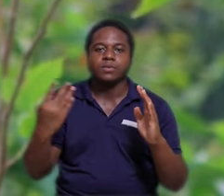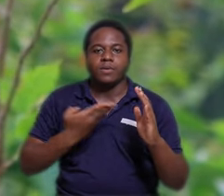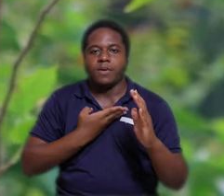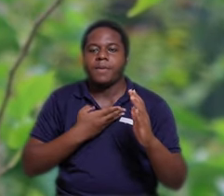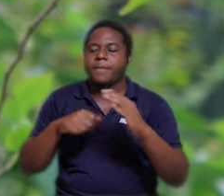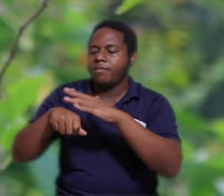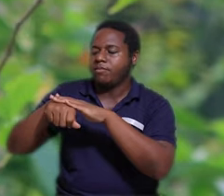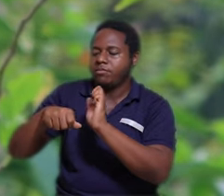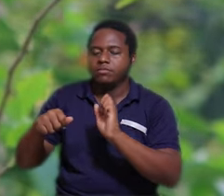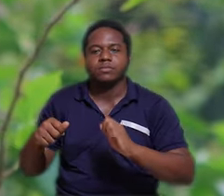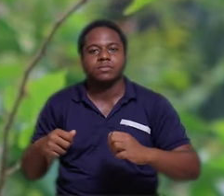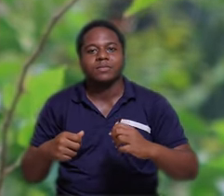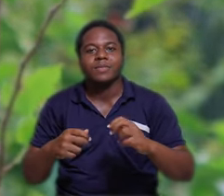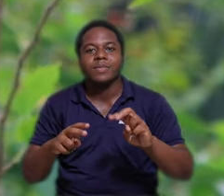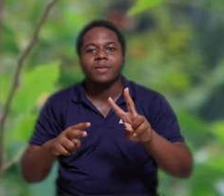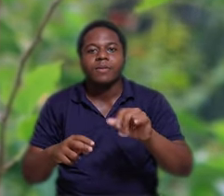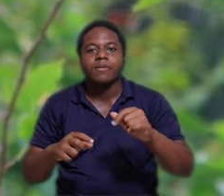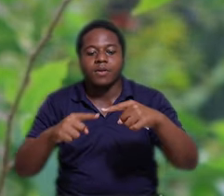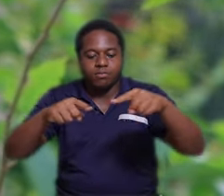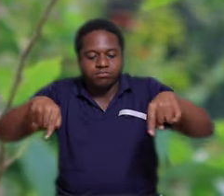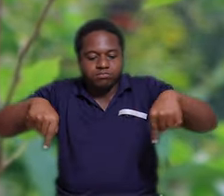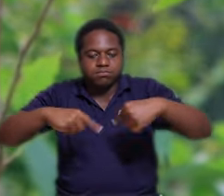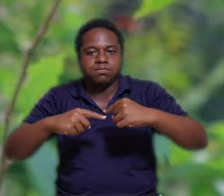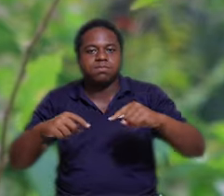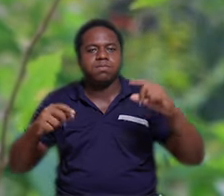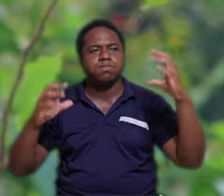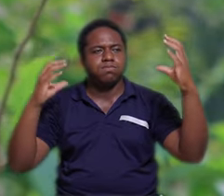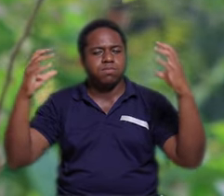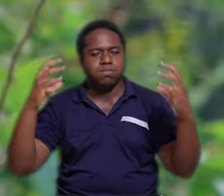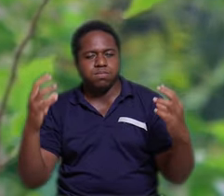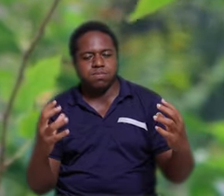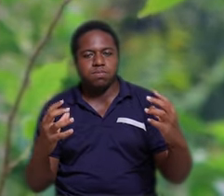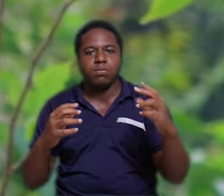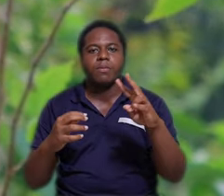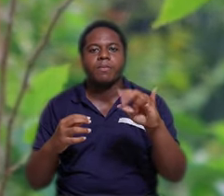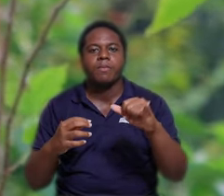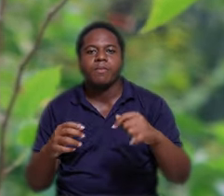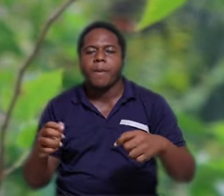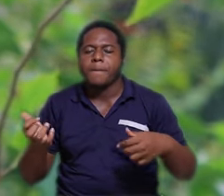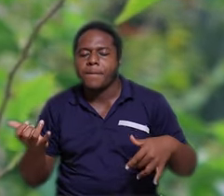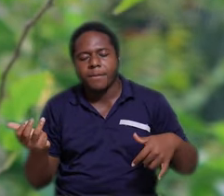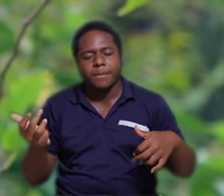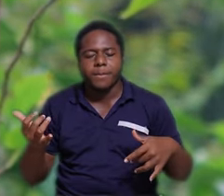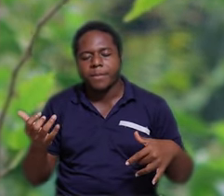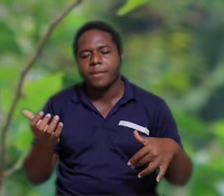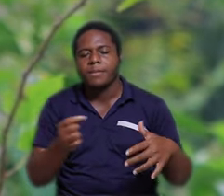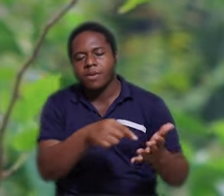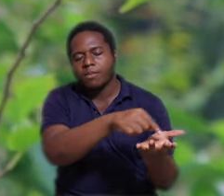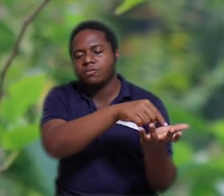para gravar. Na época eu tinha um estúdio de gravação e a gente fez essa produção lá.